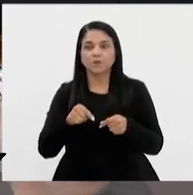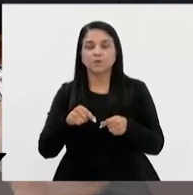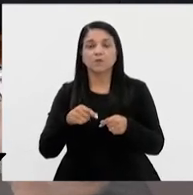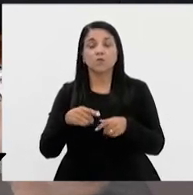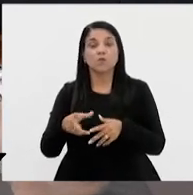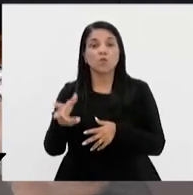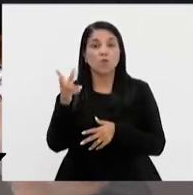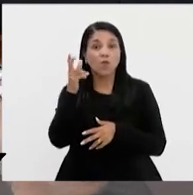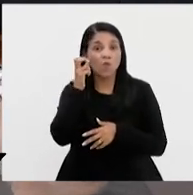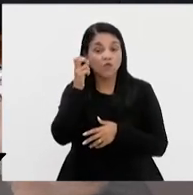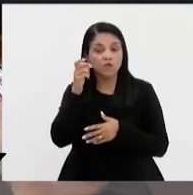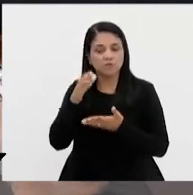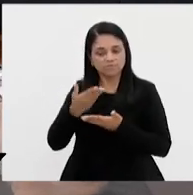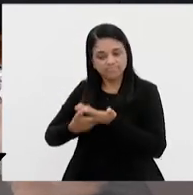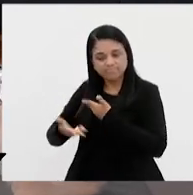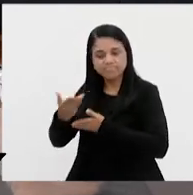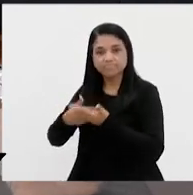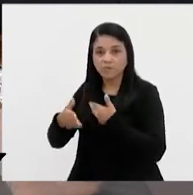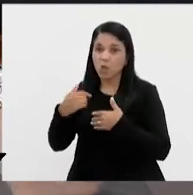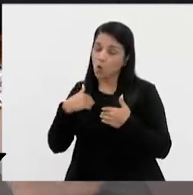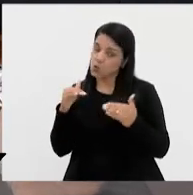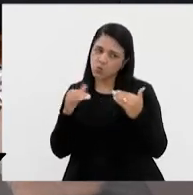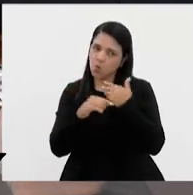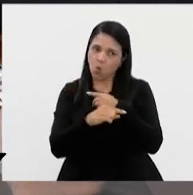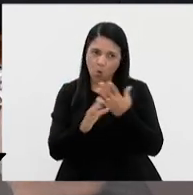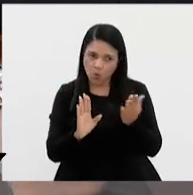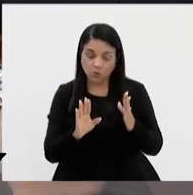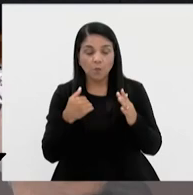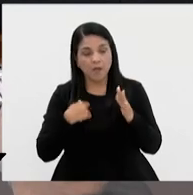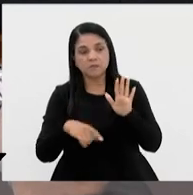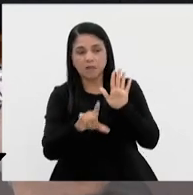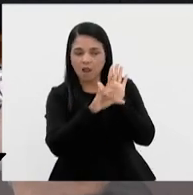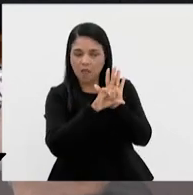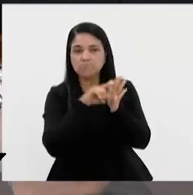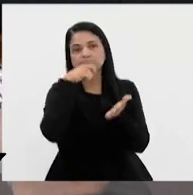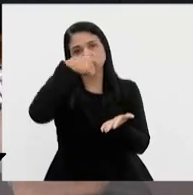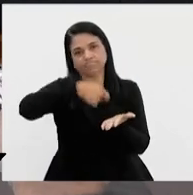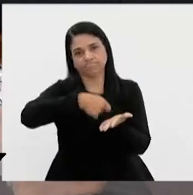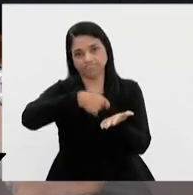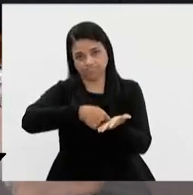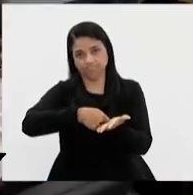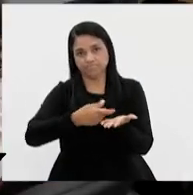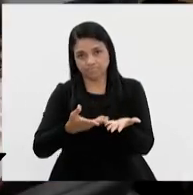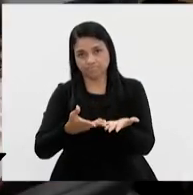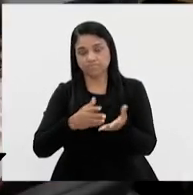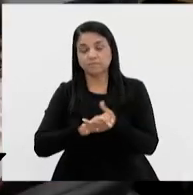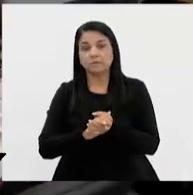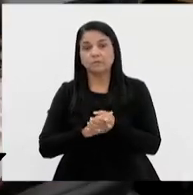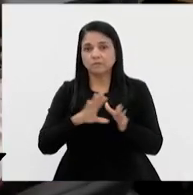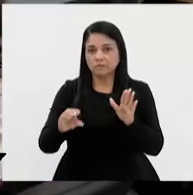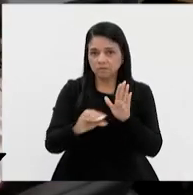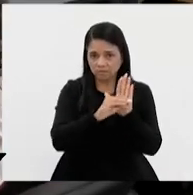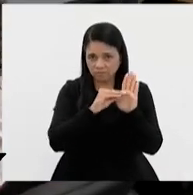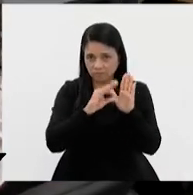de Educação. Apesar de não concordar, tá? Mas a lei tem que ser cumprida. A gente pode incorporar na emenda, deputado...